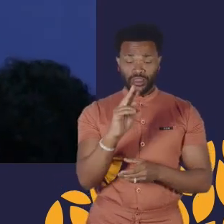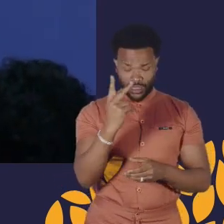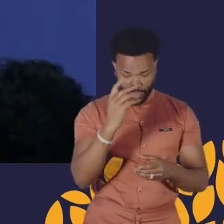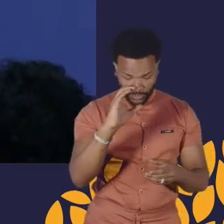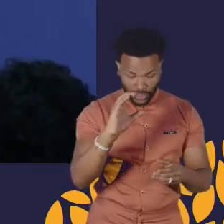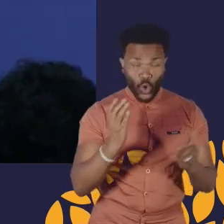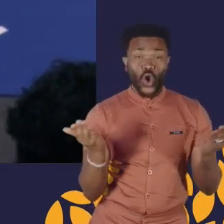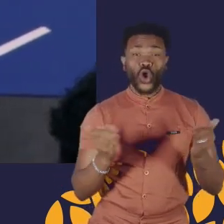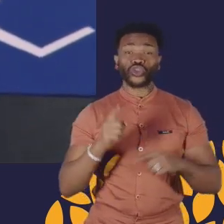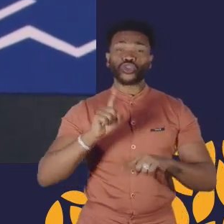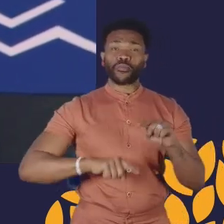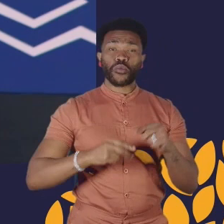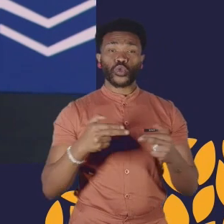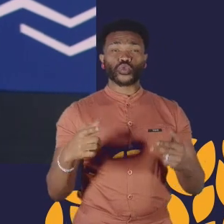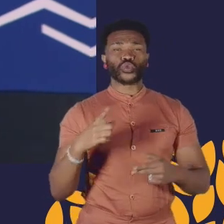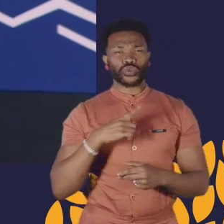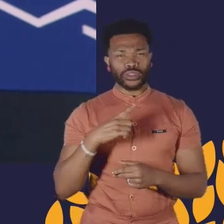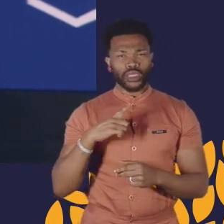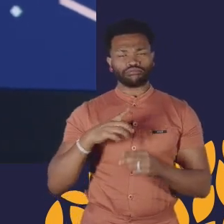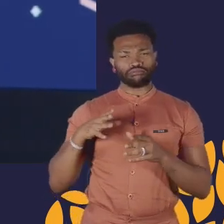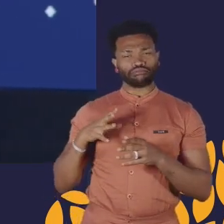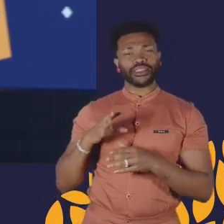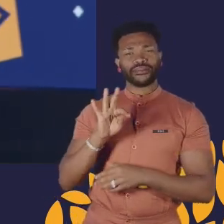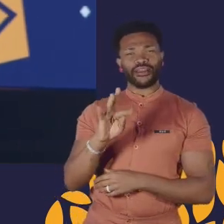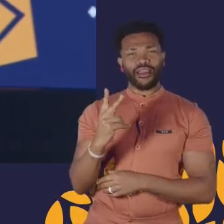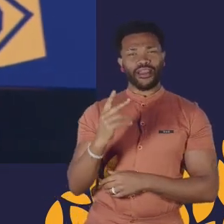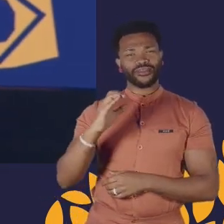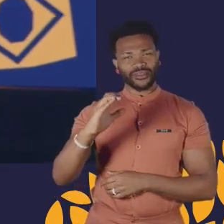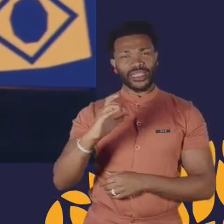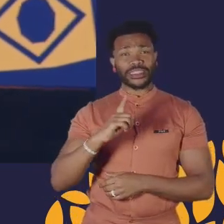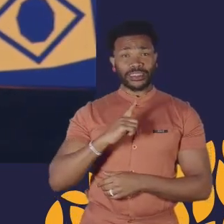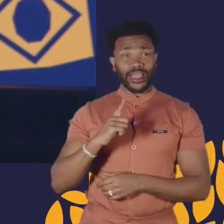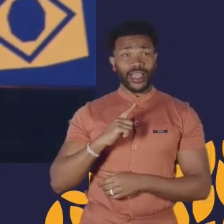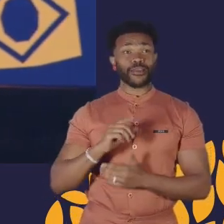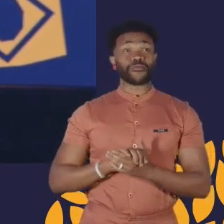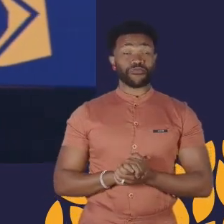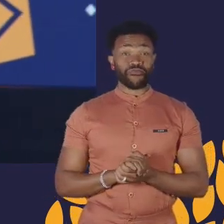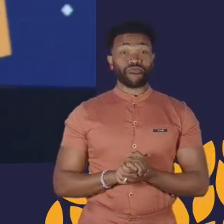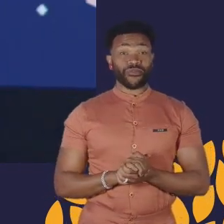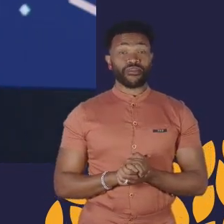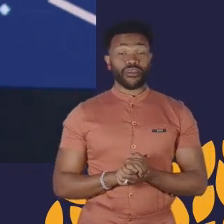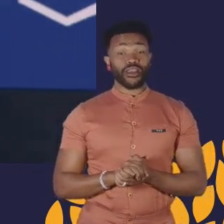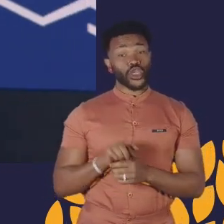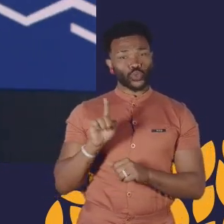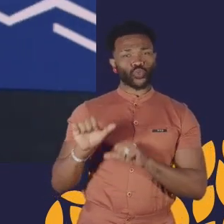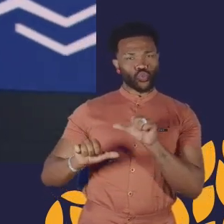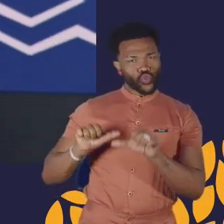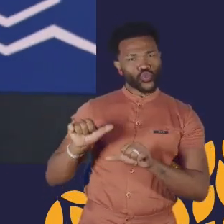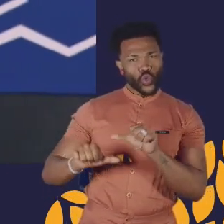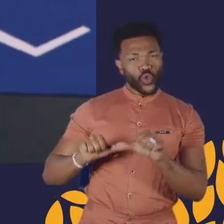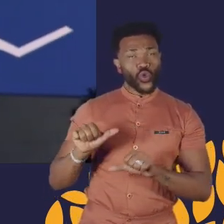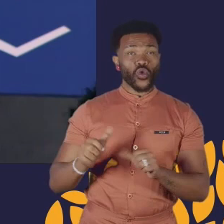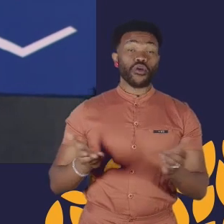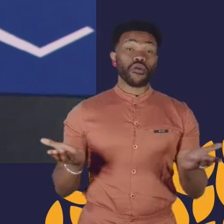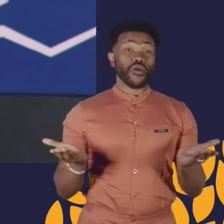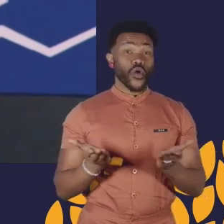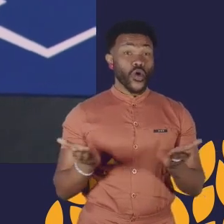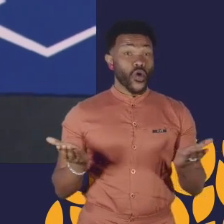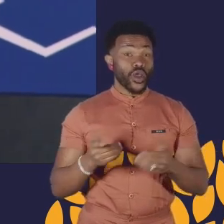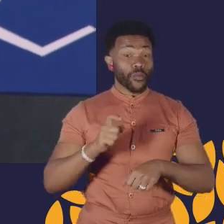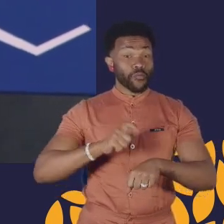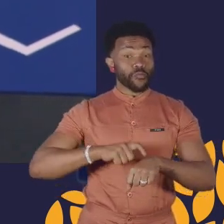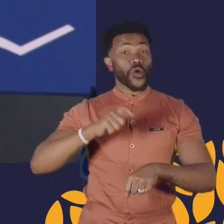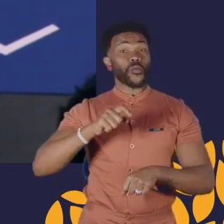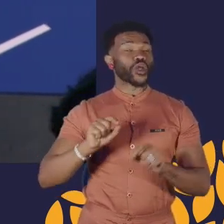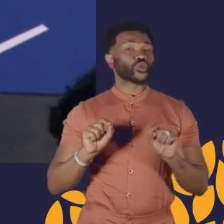temos produtos com altas concentrações de THC, inclusive esse tabu foi se quebrando. E agora chegou a hora